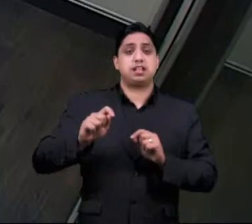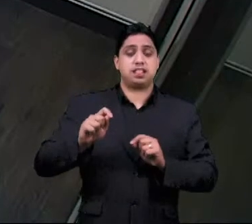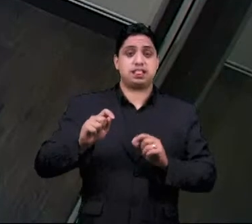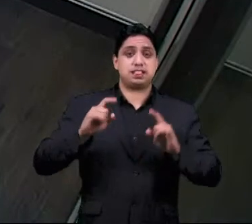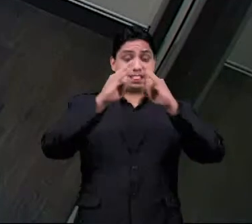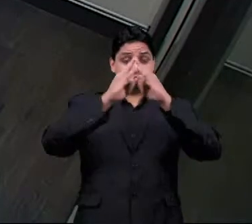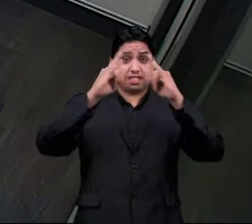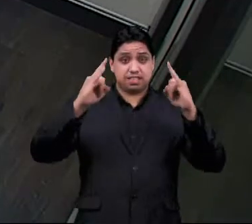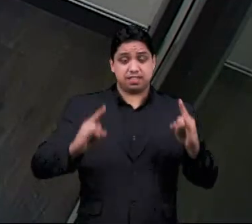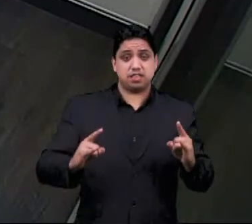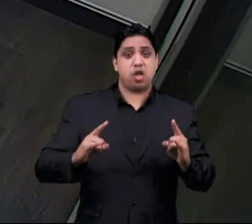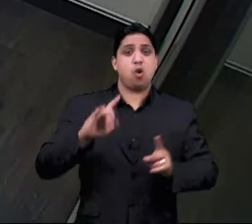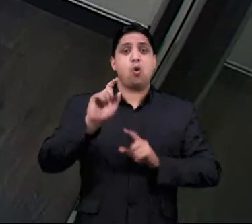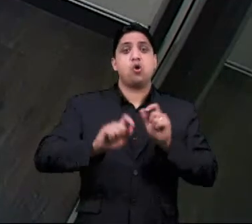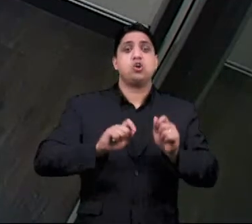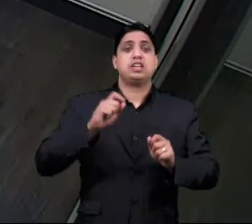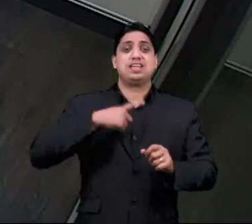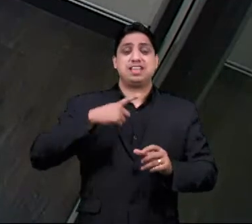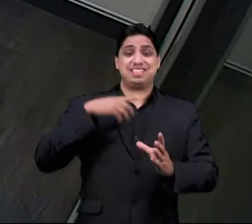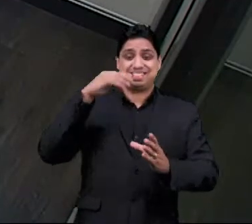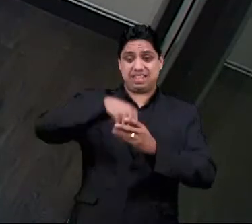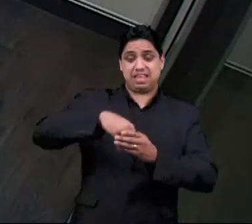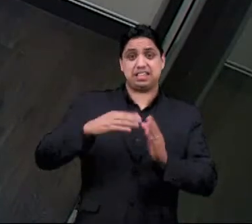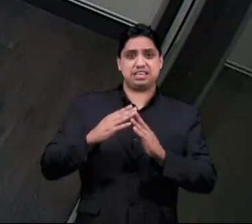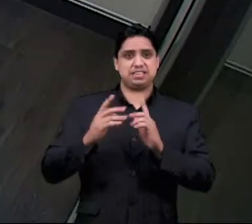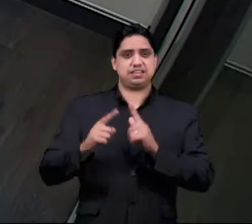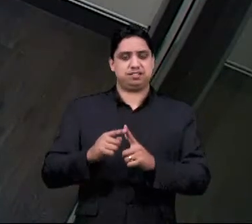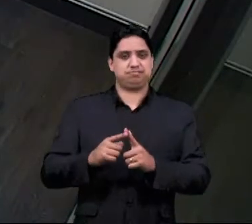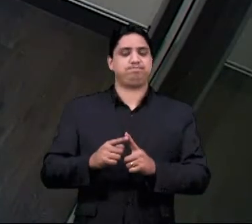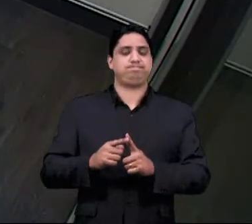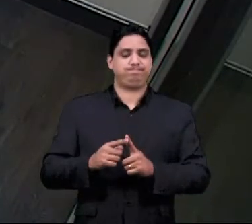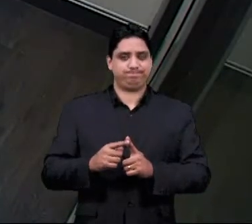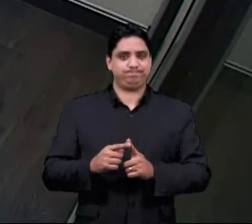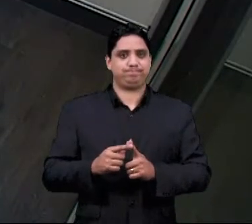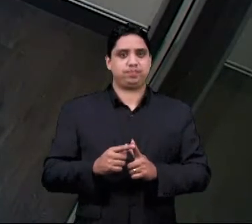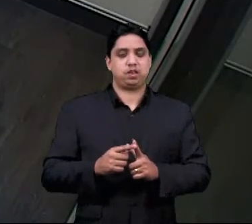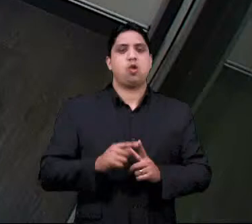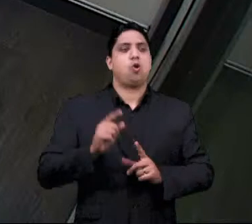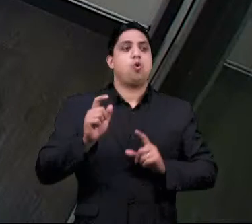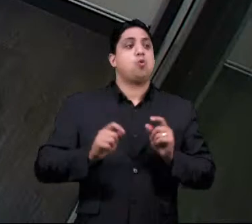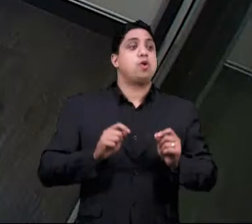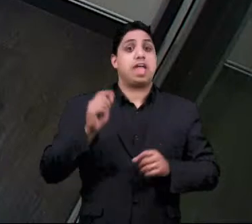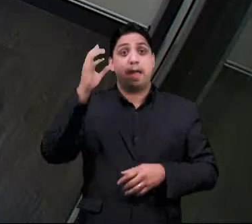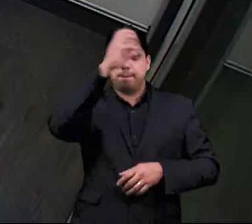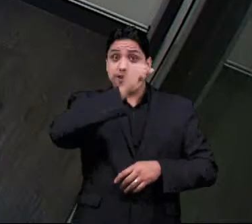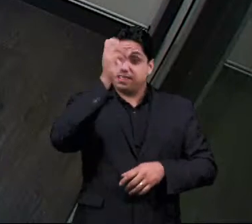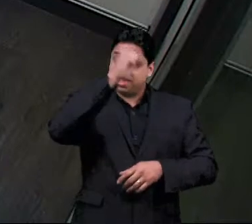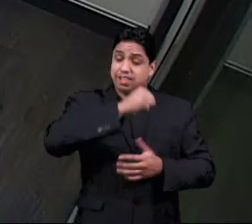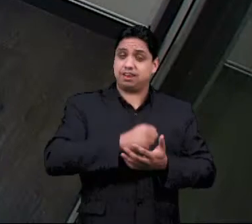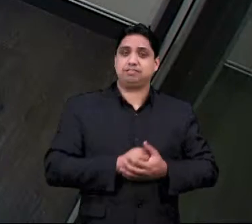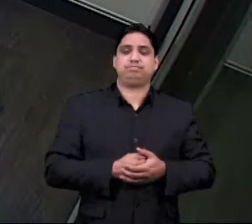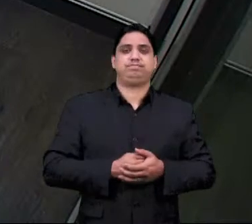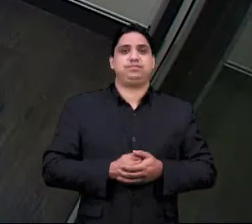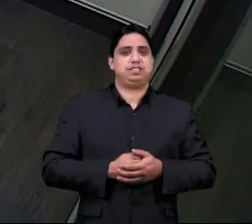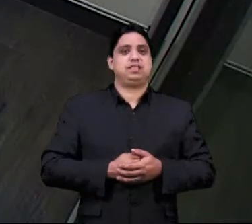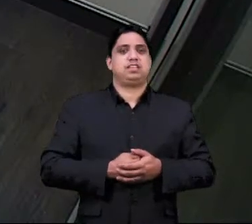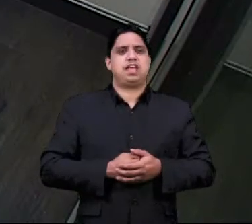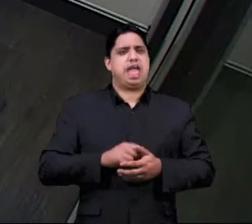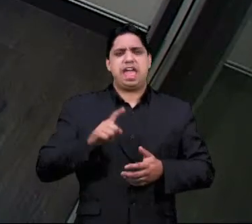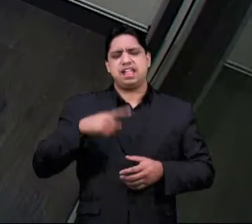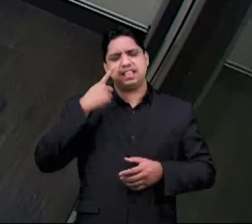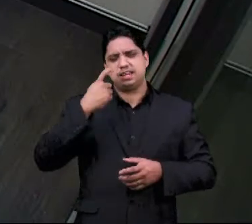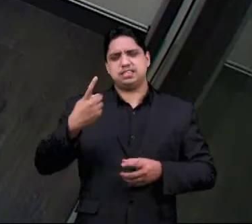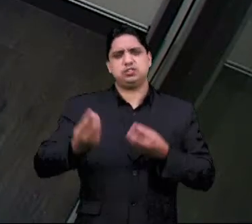que fez aquilo dentro das igrejas e o que trouxe de retorno para eles. E ele, né, vai e volta. É muito